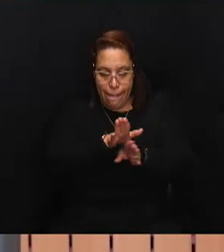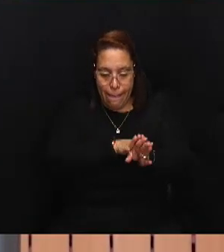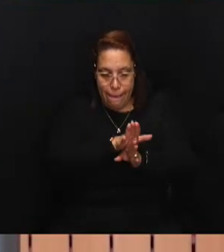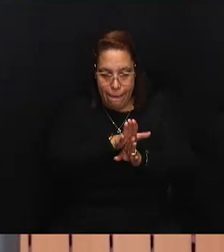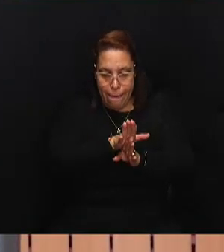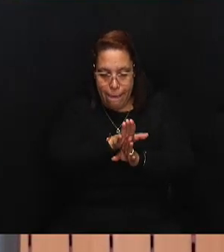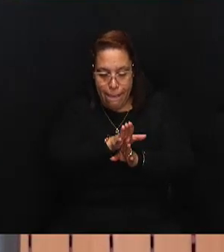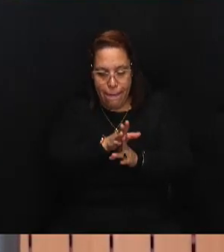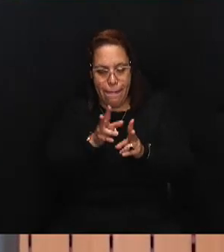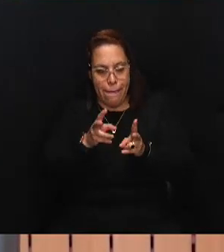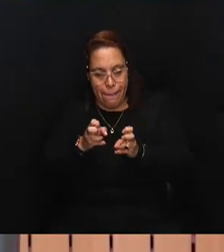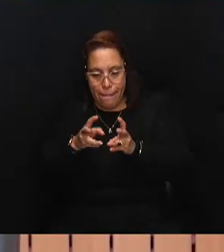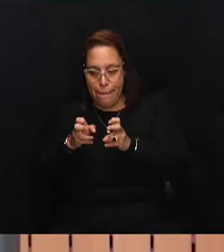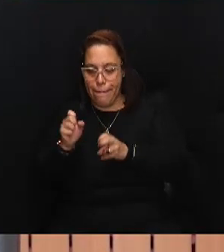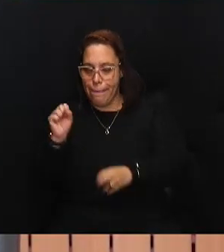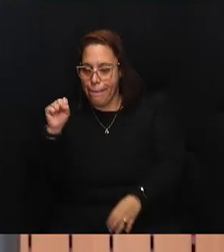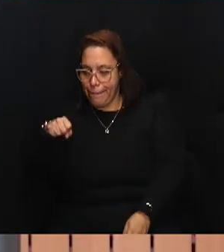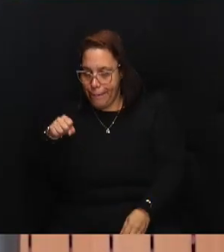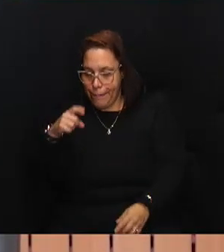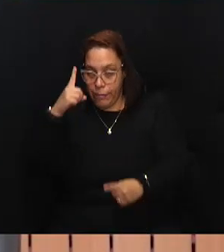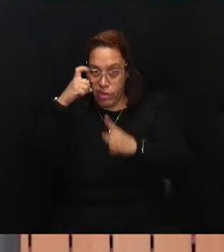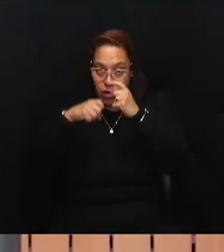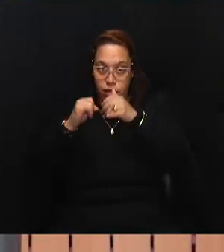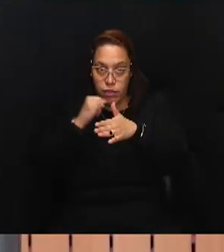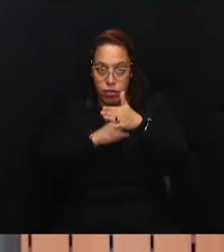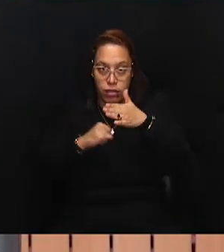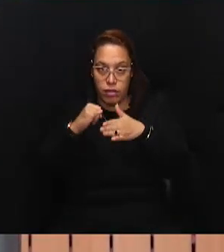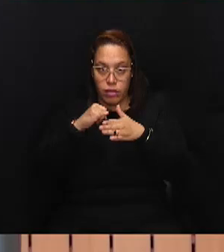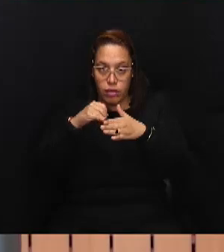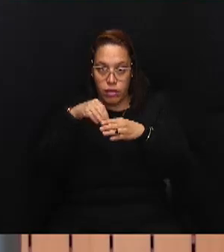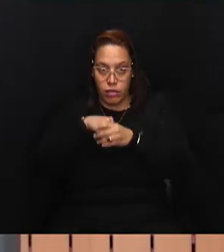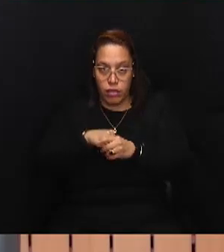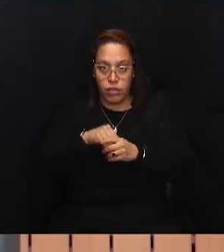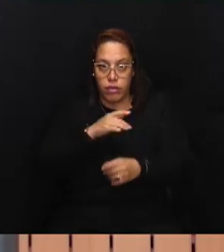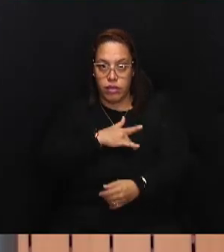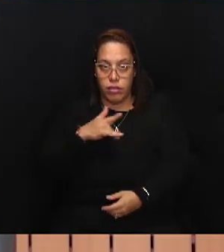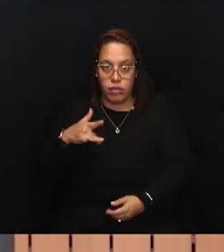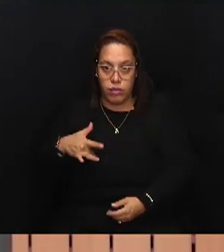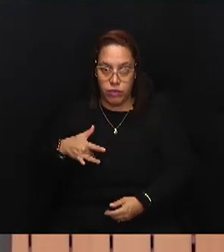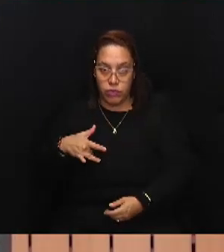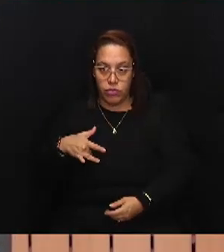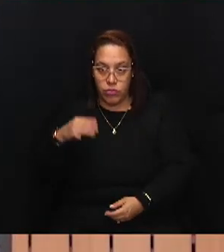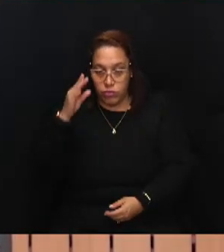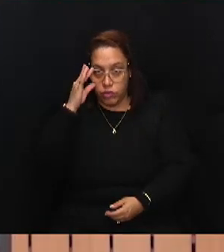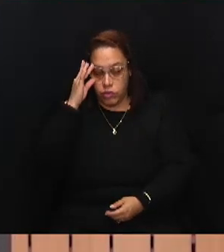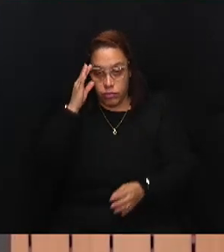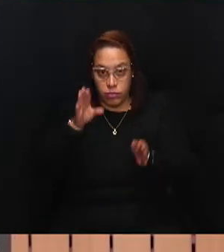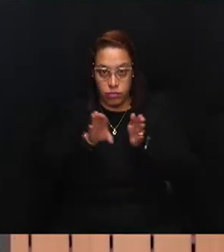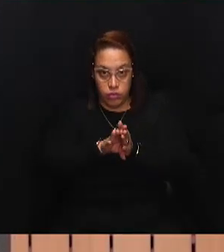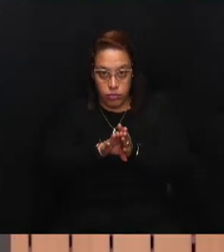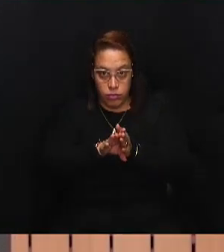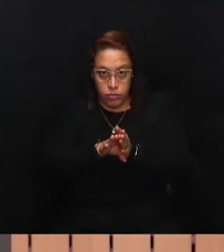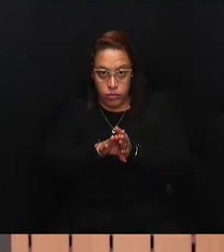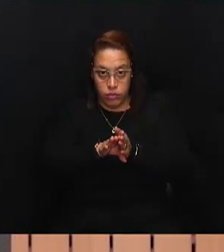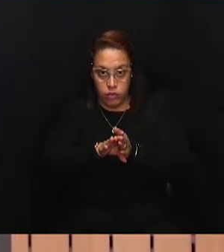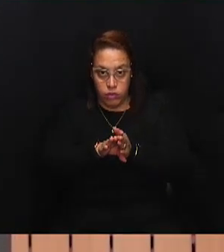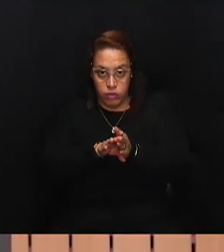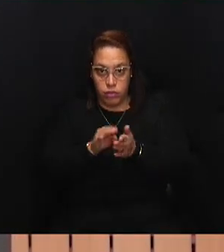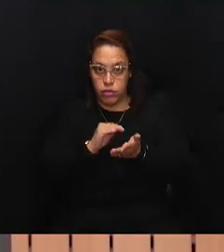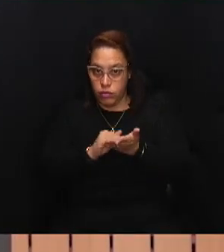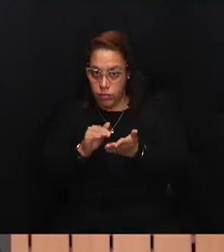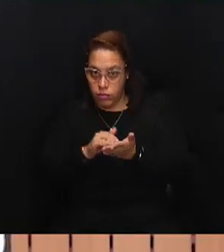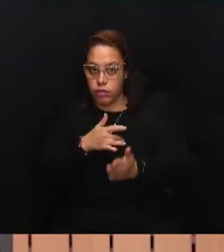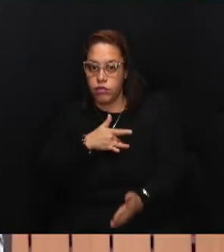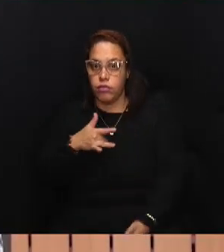Nós verificamos, sim, a violência institucional dentro da saúde. Muitas vezes, quando chega, nós encaminhamos à Secretaria